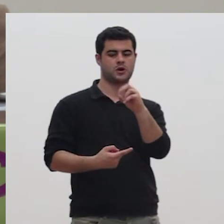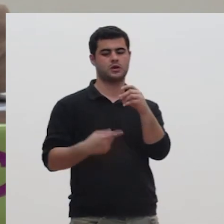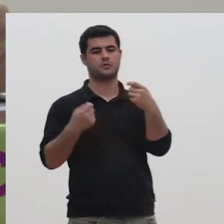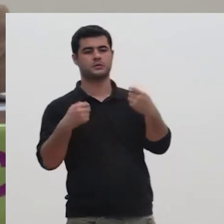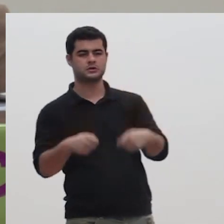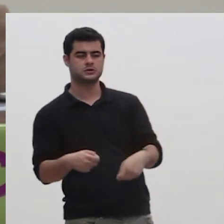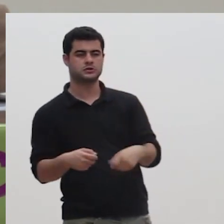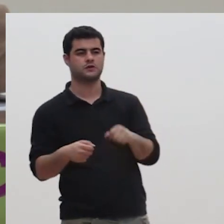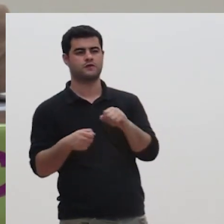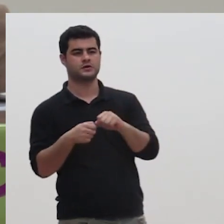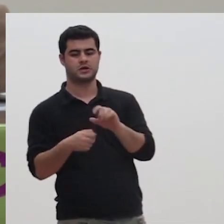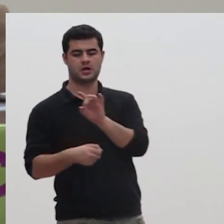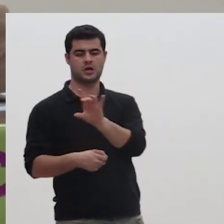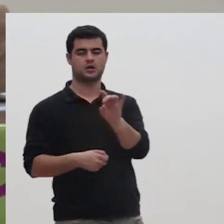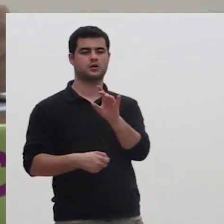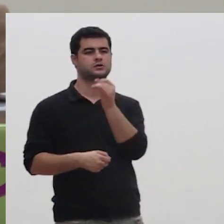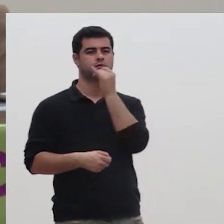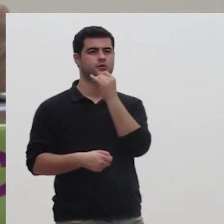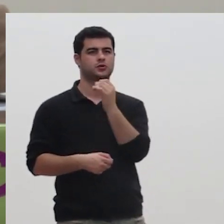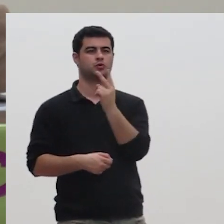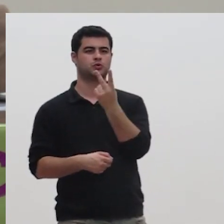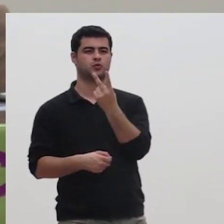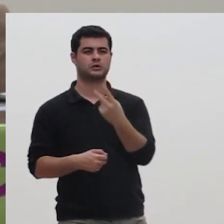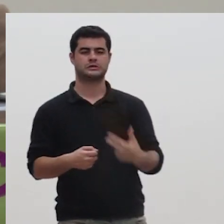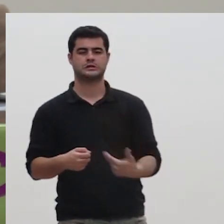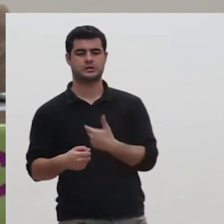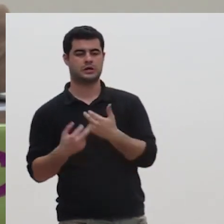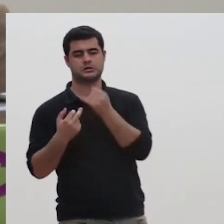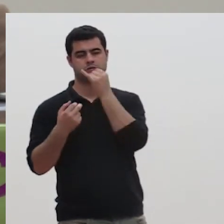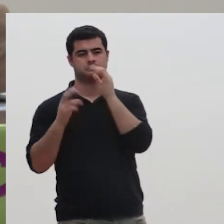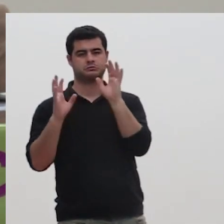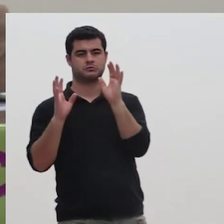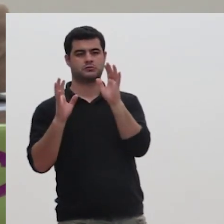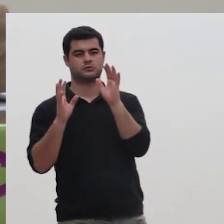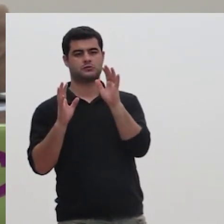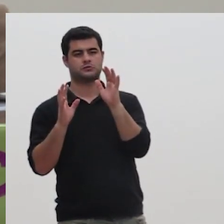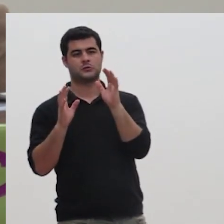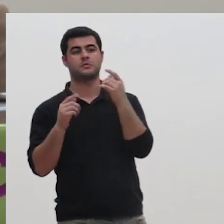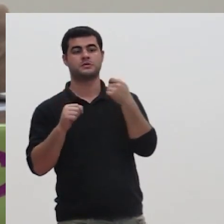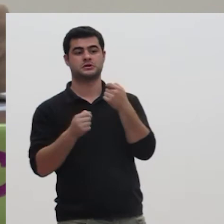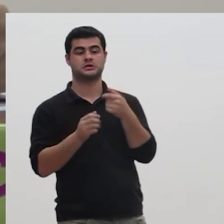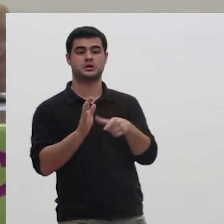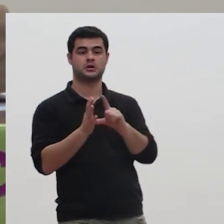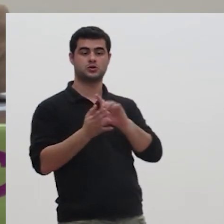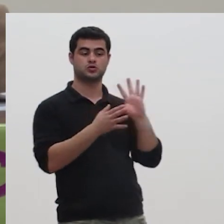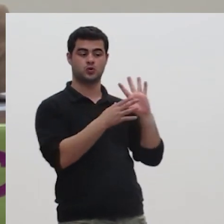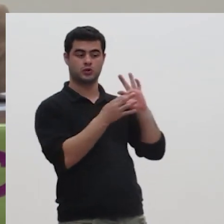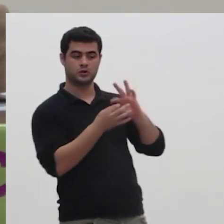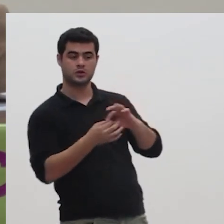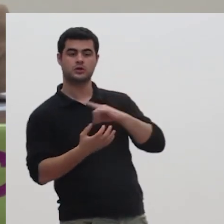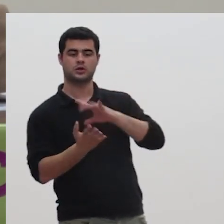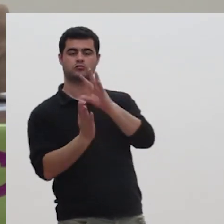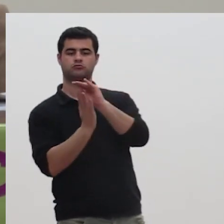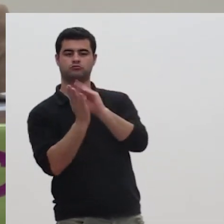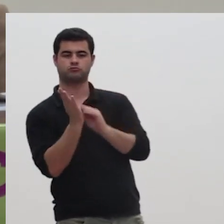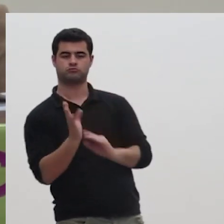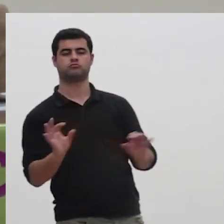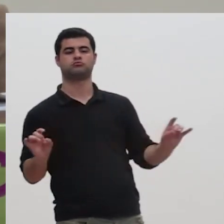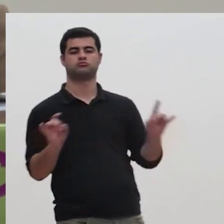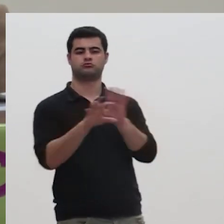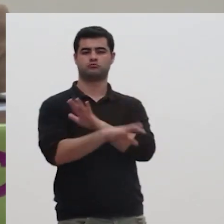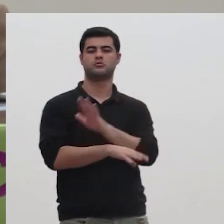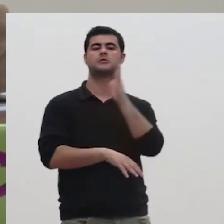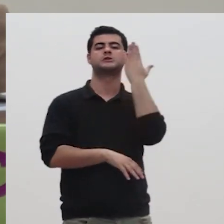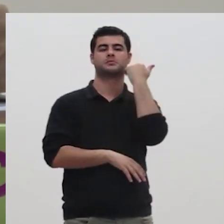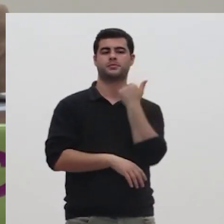um fazer 2 cesarianas, por exemplo, é necessário que na contratualização isso esteja ali contemplado